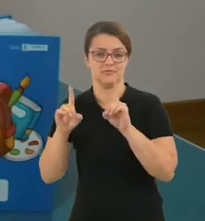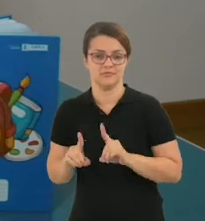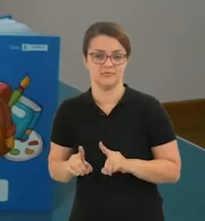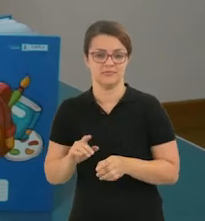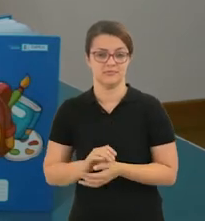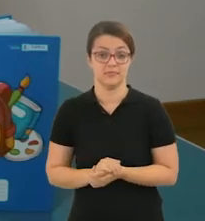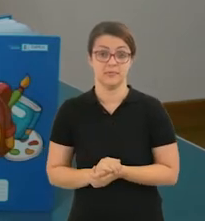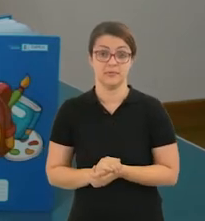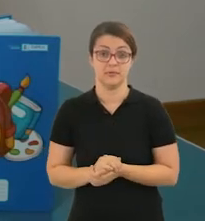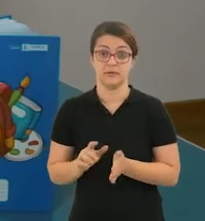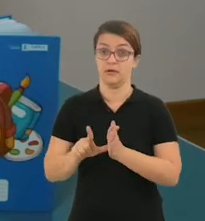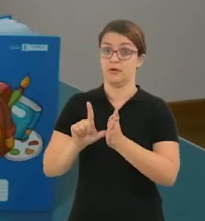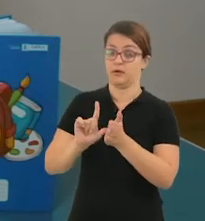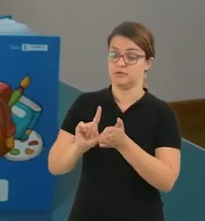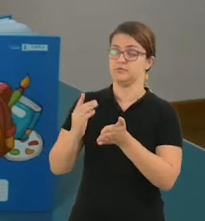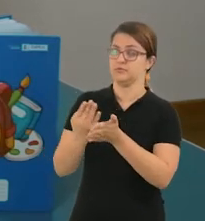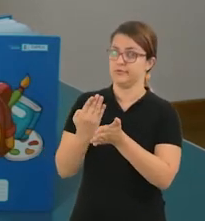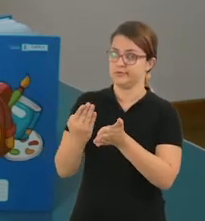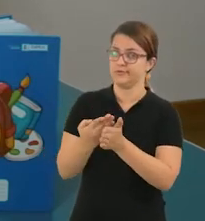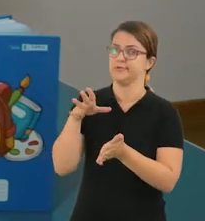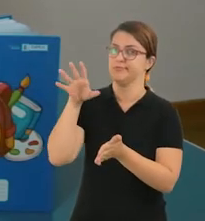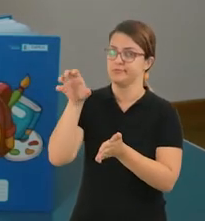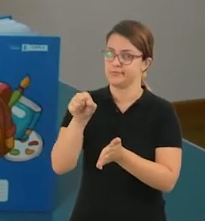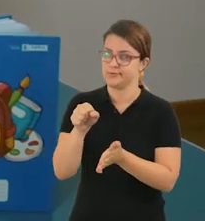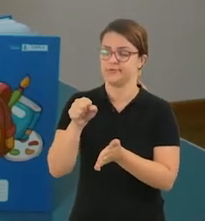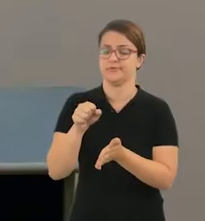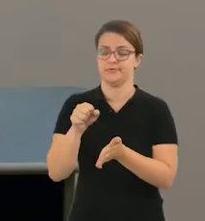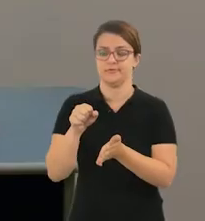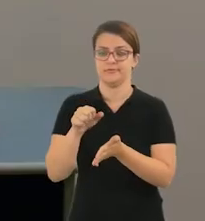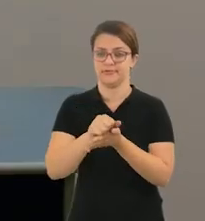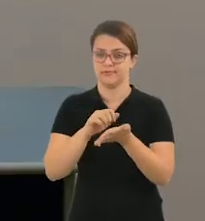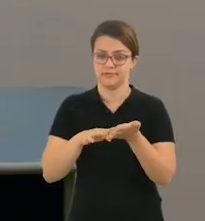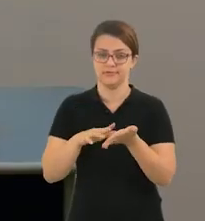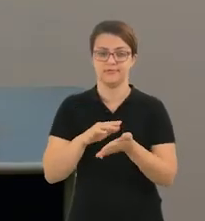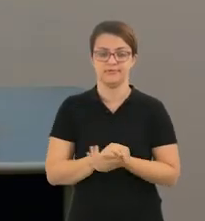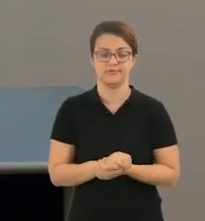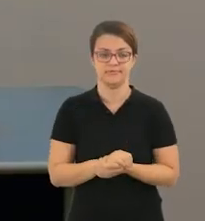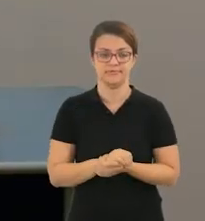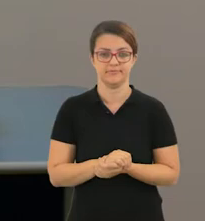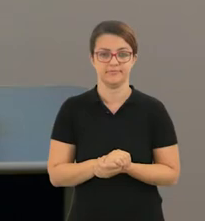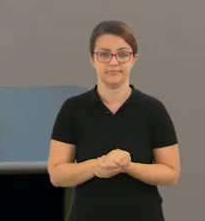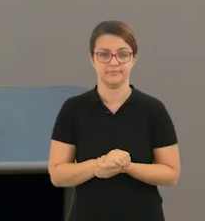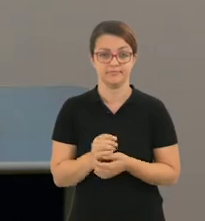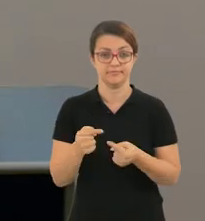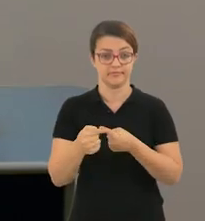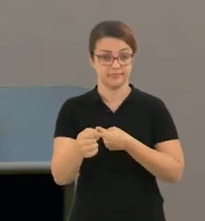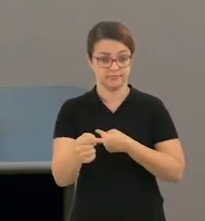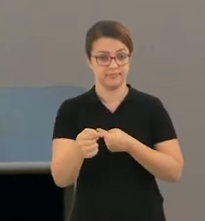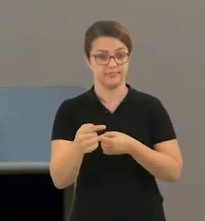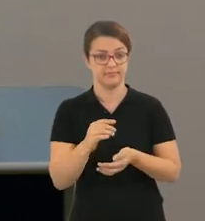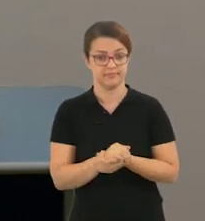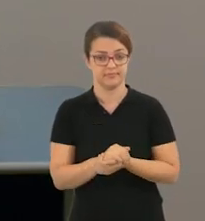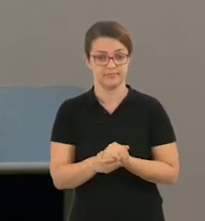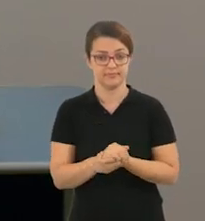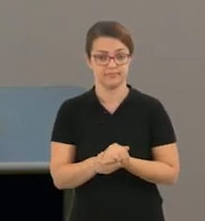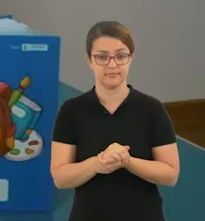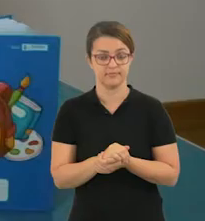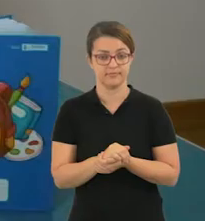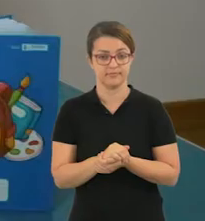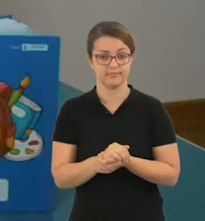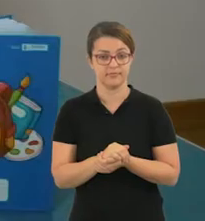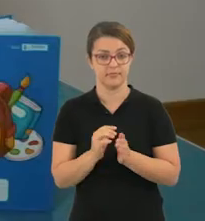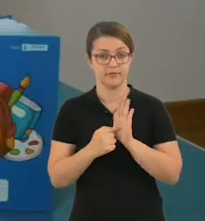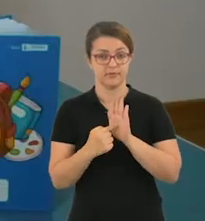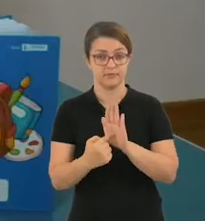Mas antes, pegue o seu caderno para fazer as atividades. Essas são as atividades dessa semana. Hoje eu vou mostrar